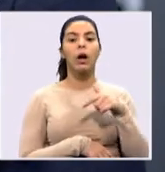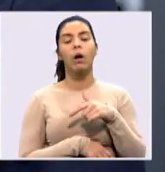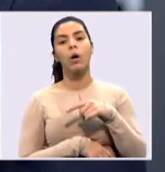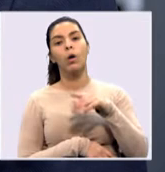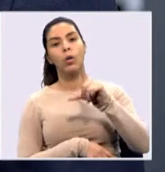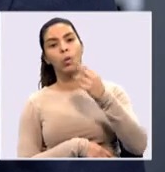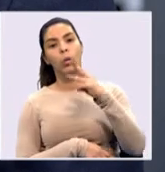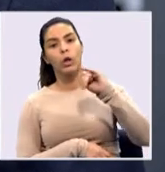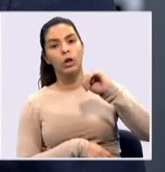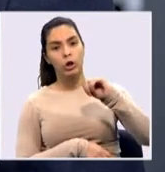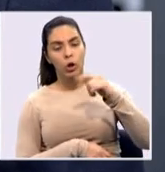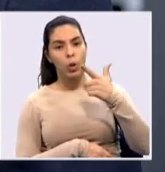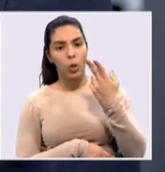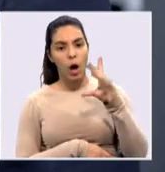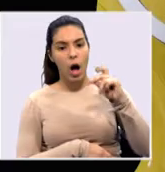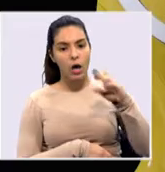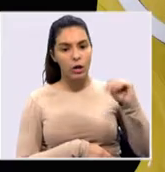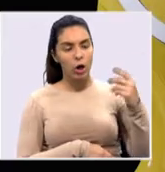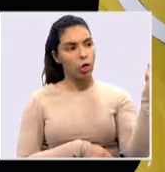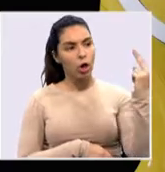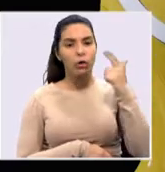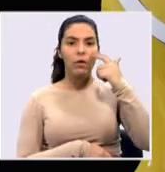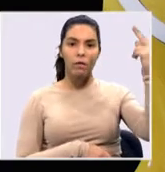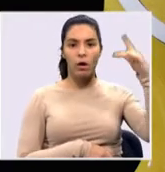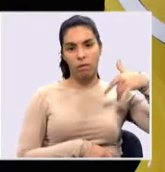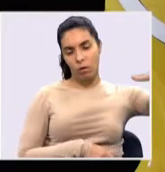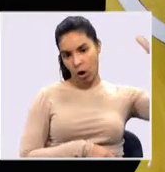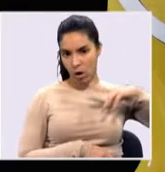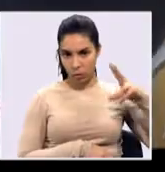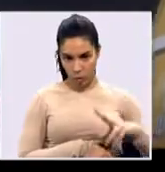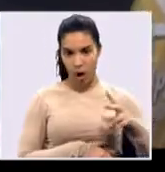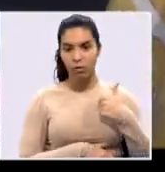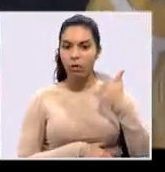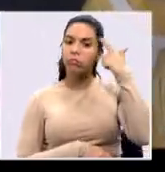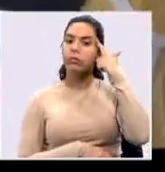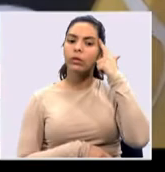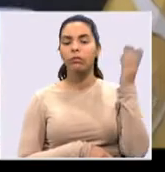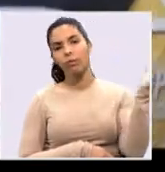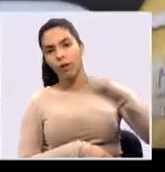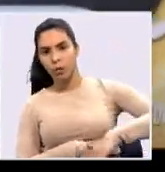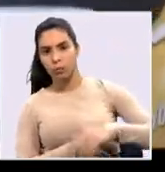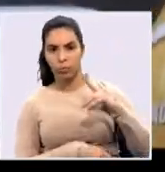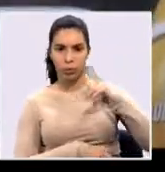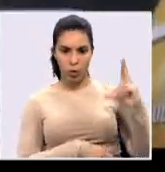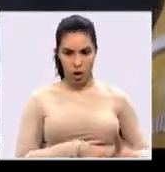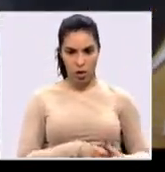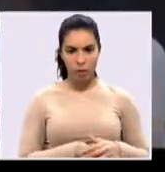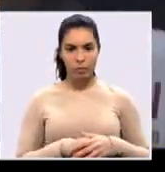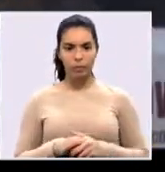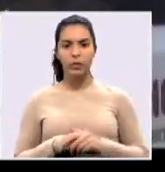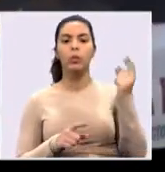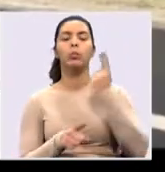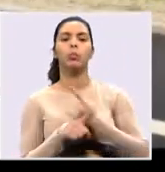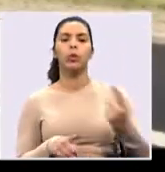também estava a residir fora do país e eu achei por bem desafiá-lo para virmos para Lisboa. Porquê Portugal?